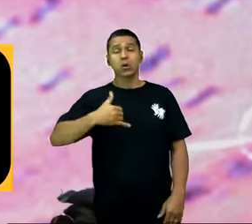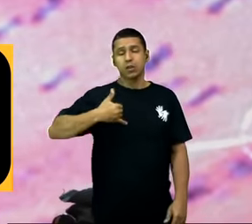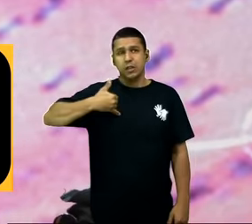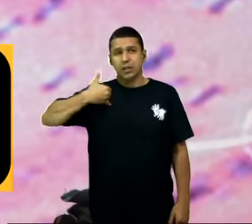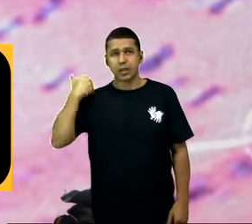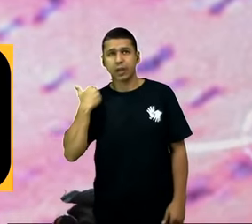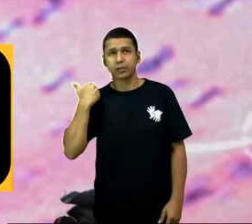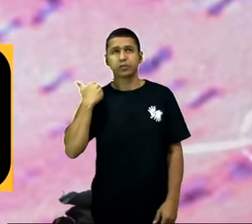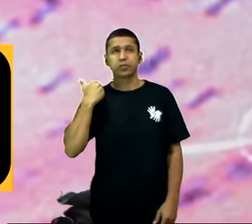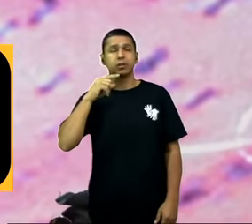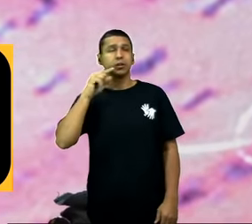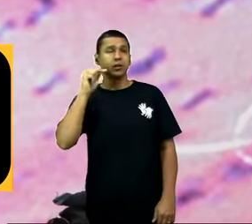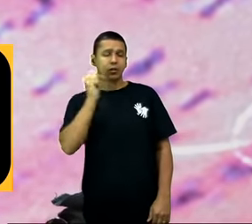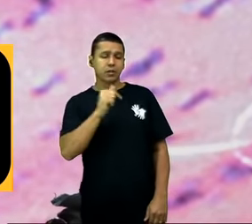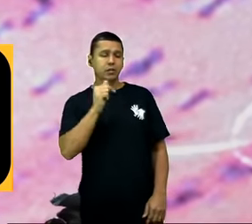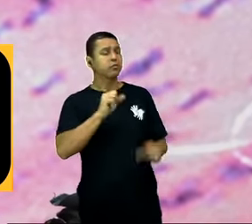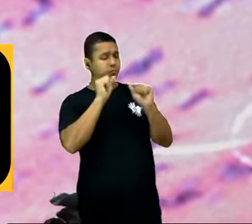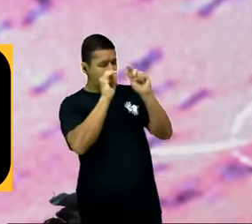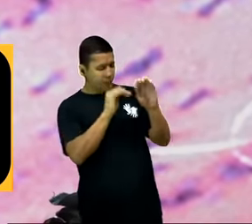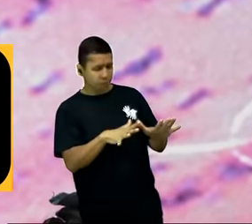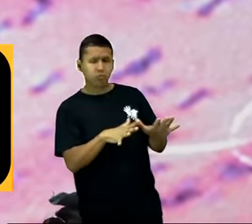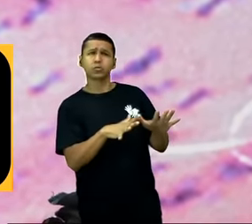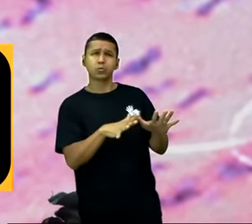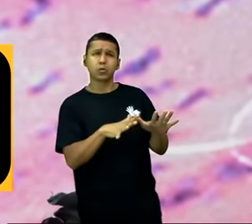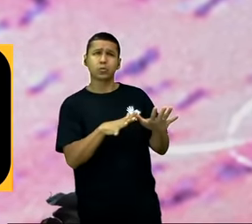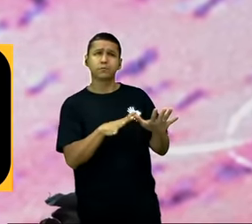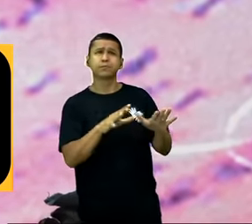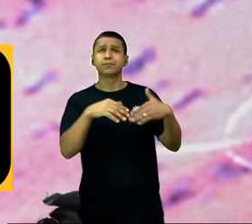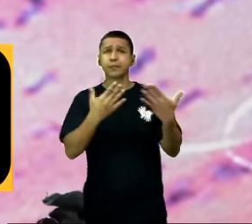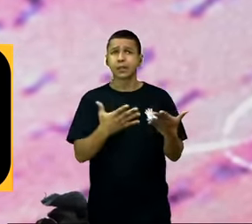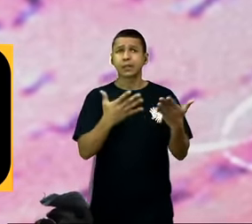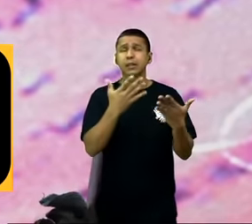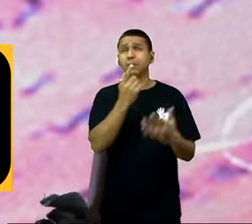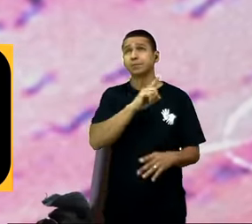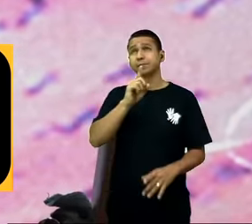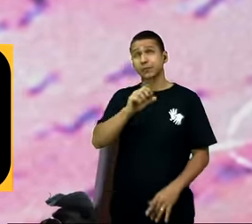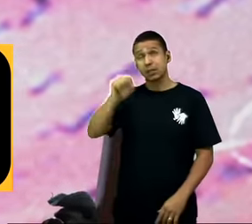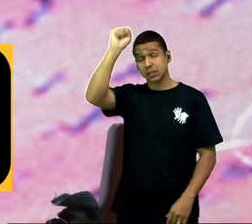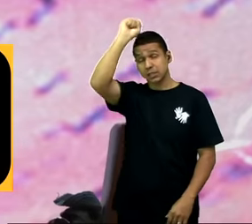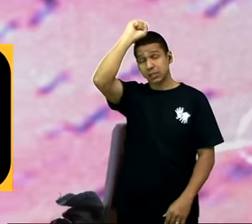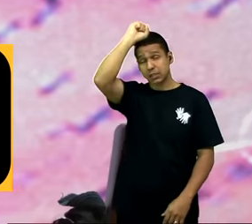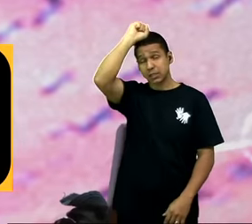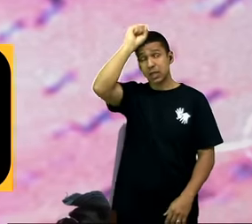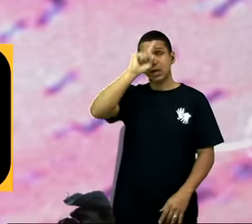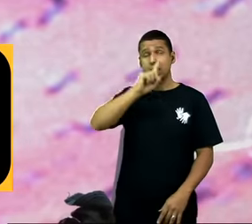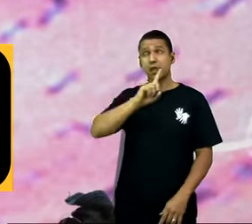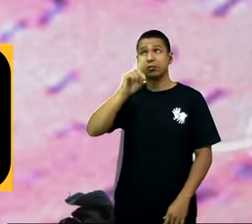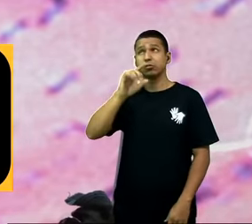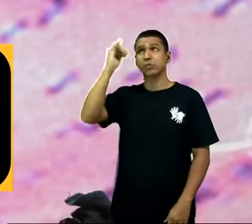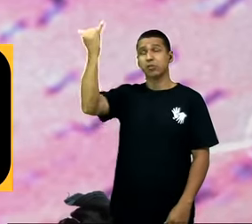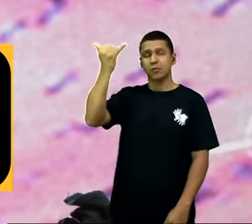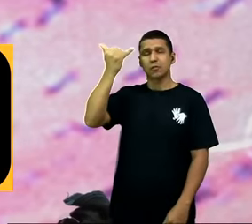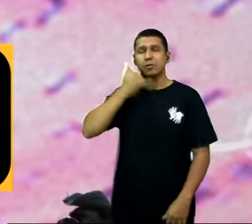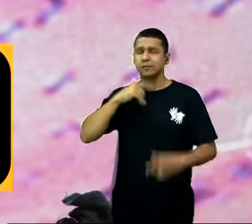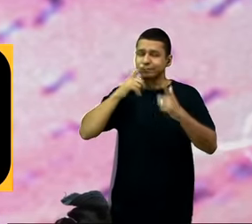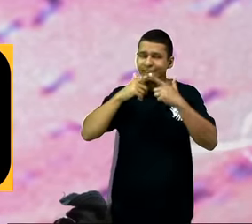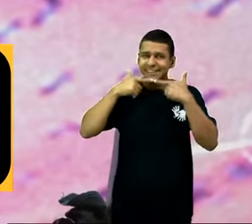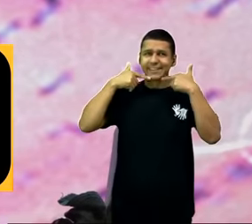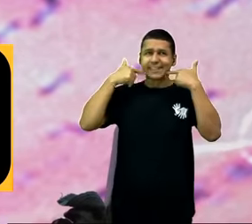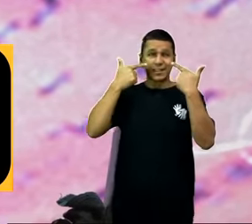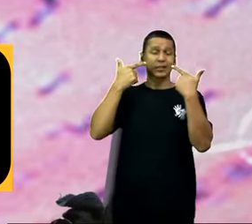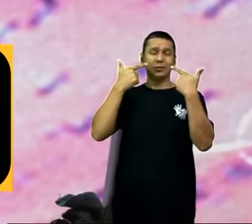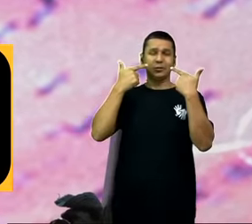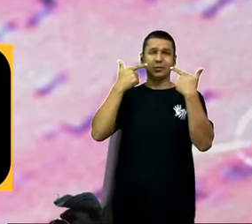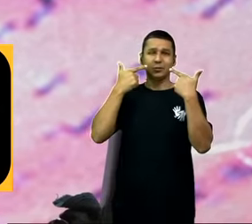idade quando lhe nasceu Isaac, seu filho. E Sara disse: Deus me encheu de riso, e todos os que souberem disso rirão comigo. E